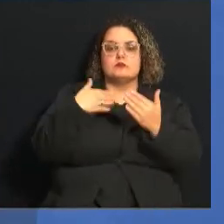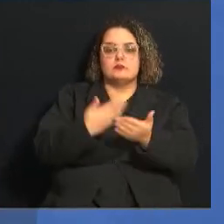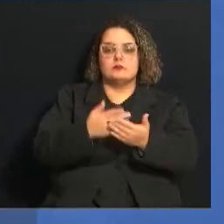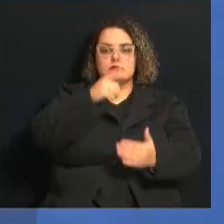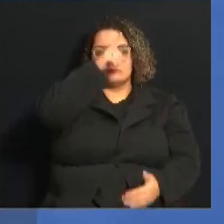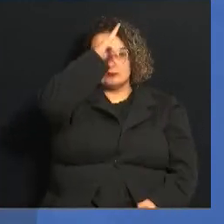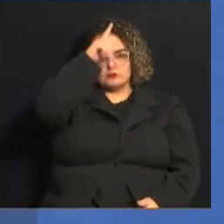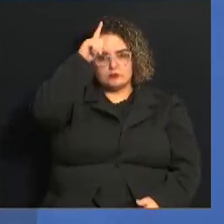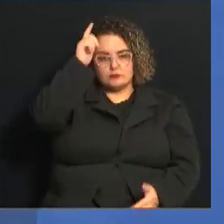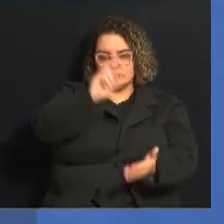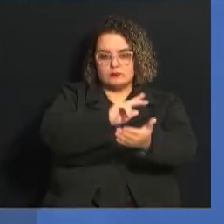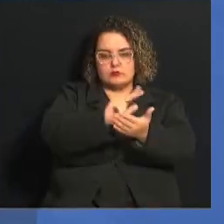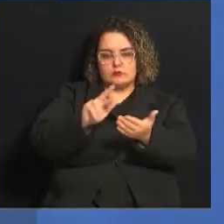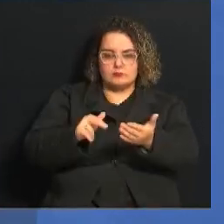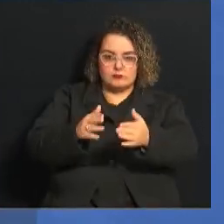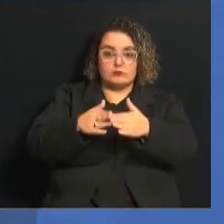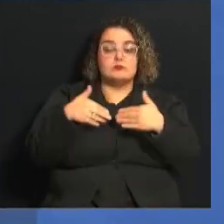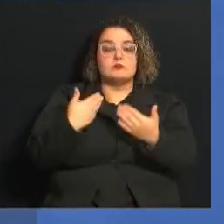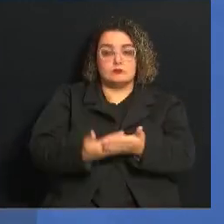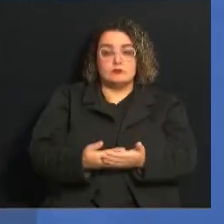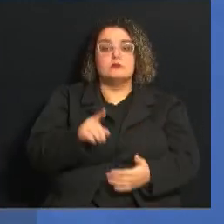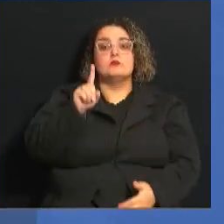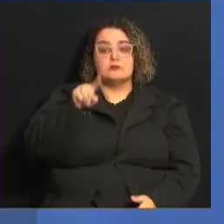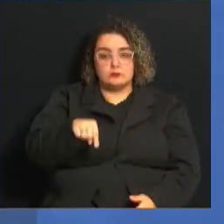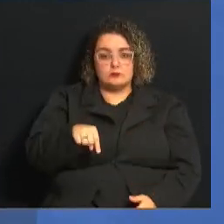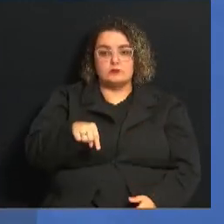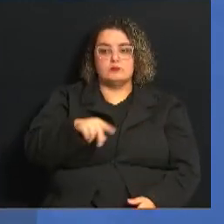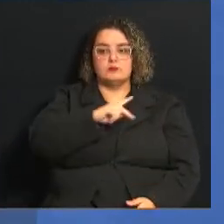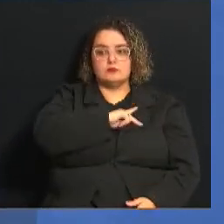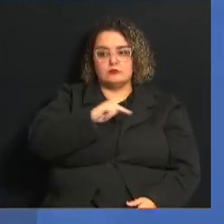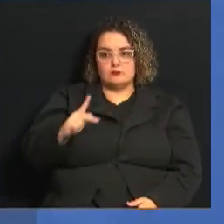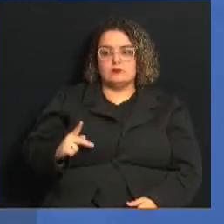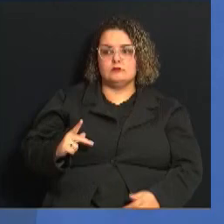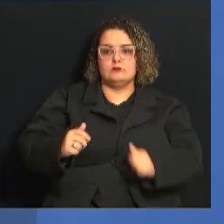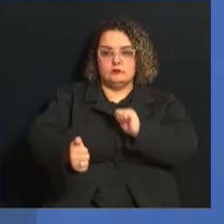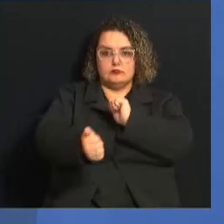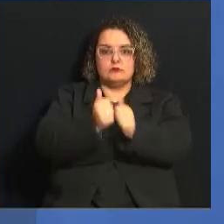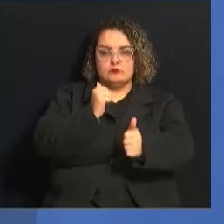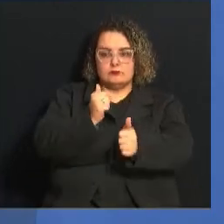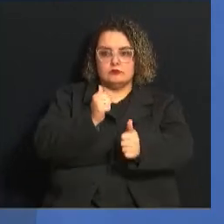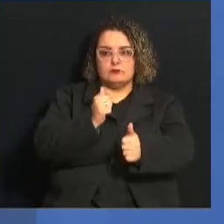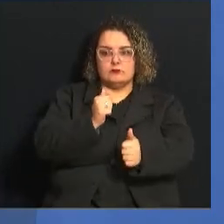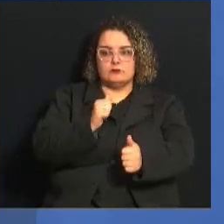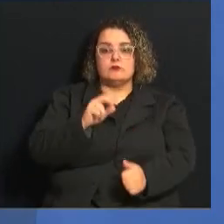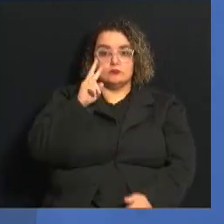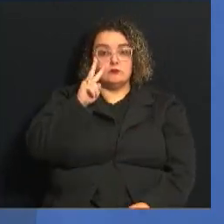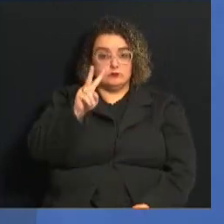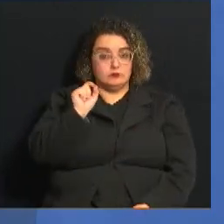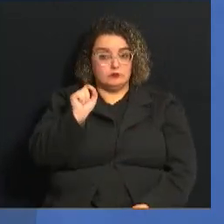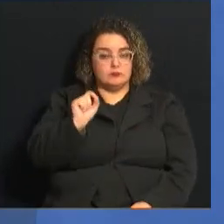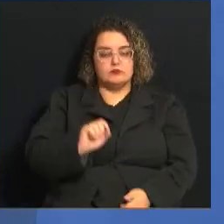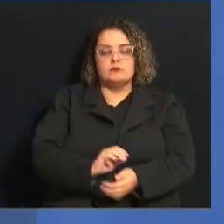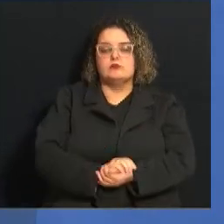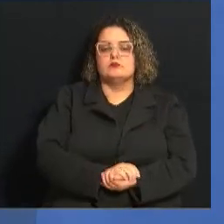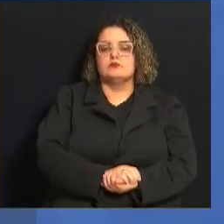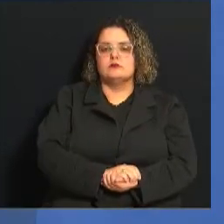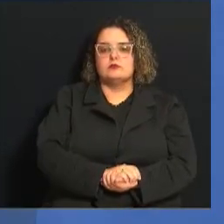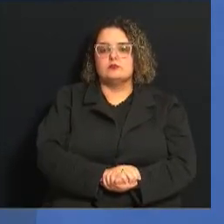vários requerimentos ele que é o presidente da Comissão de educação e esporte da câmara vamos ver do que se trata